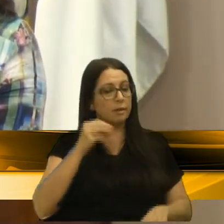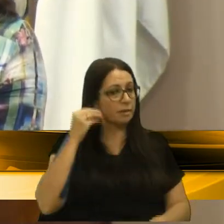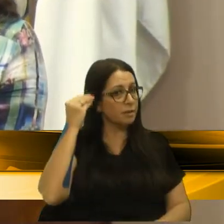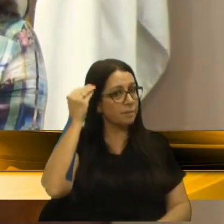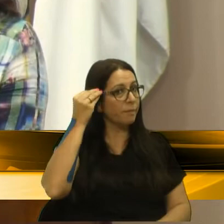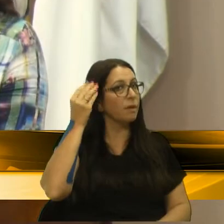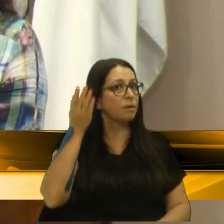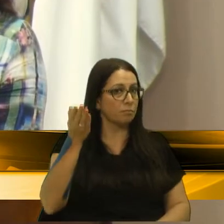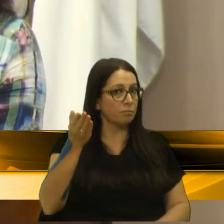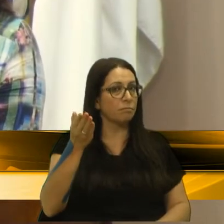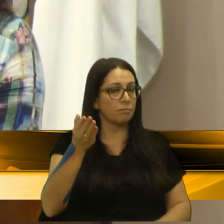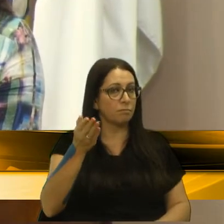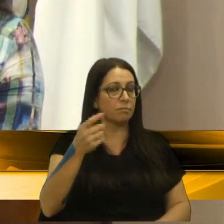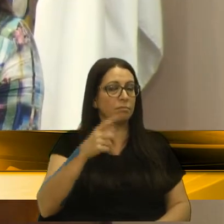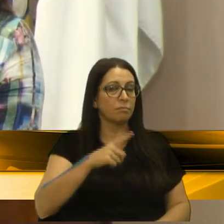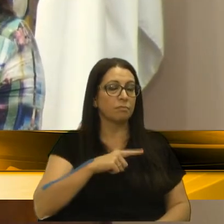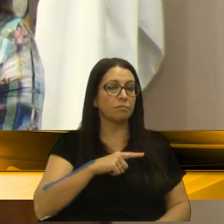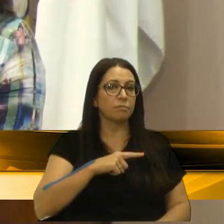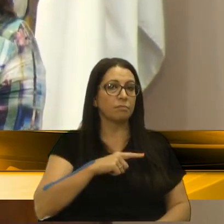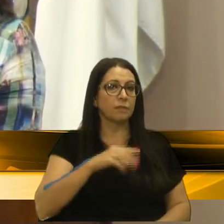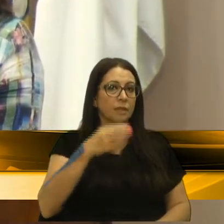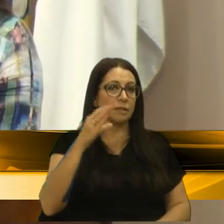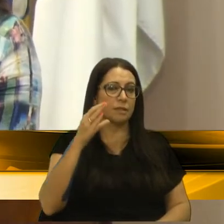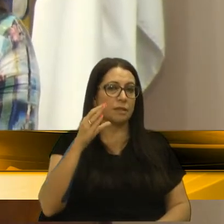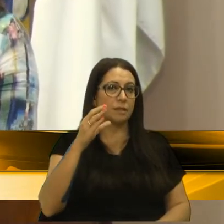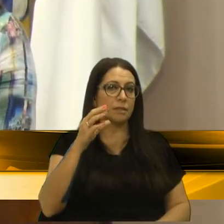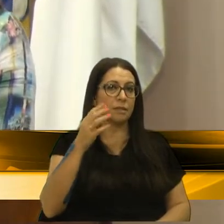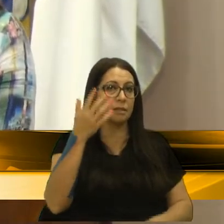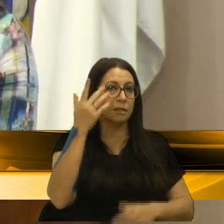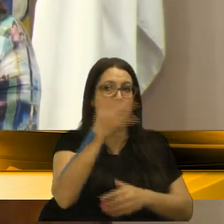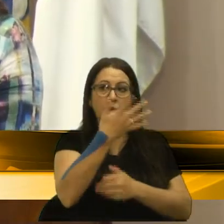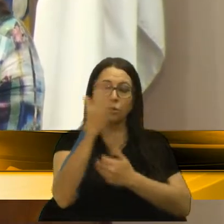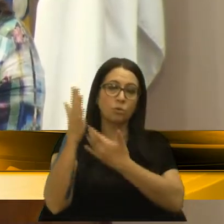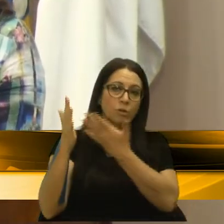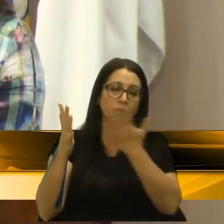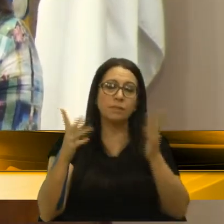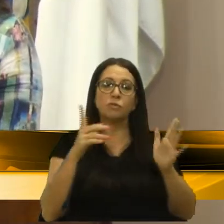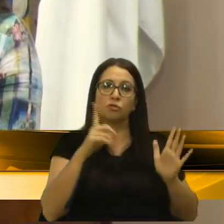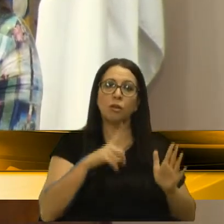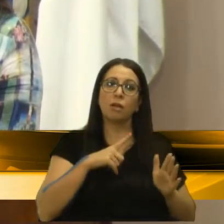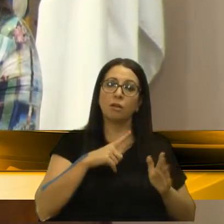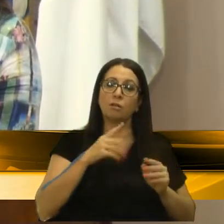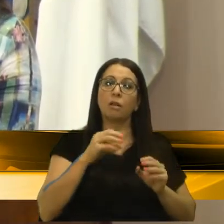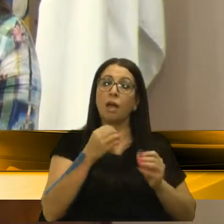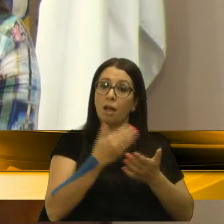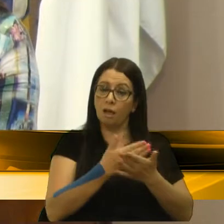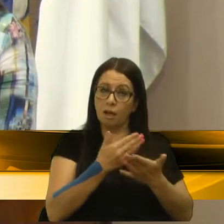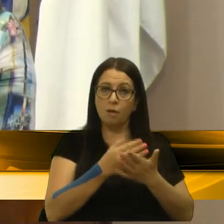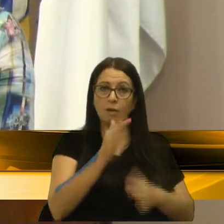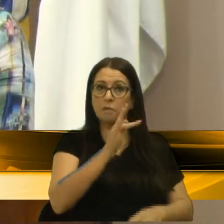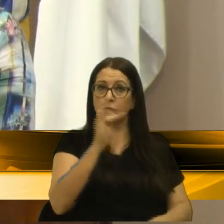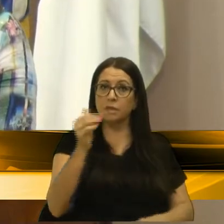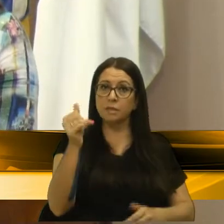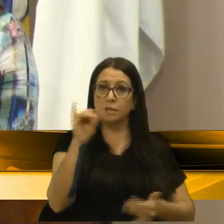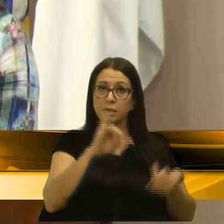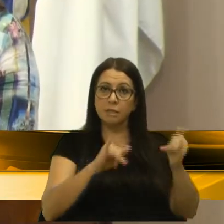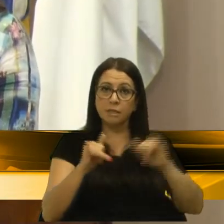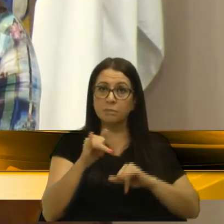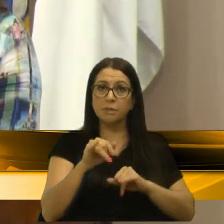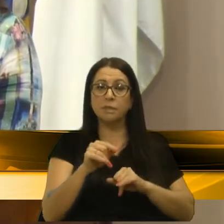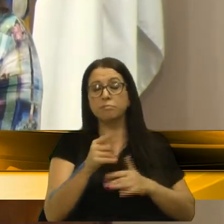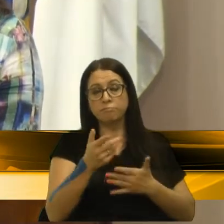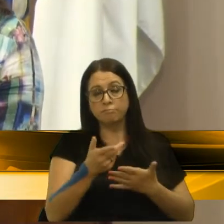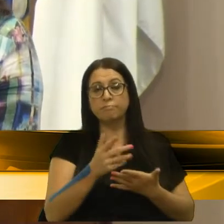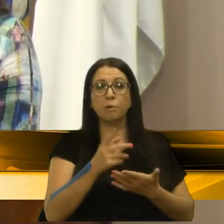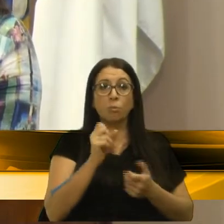experiência, porque são das ciências da natureza, da área de ciências da natureza, já deram aula de Física e Química, mas, no